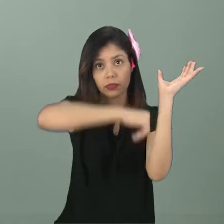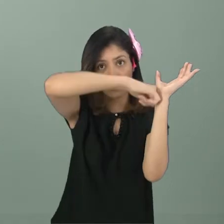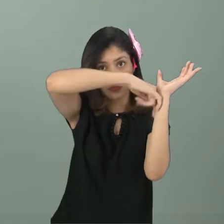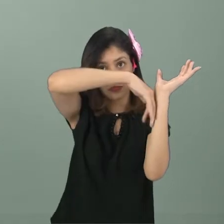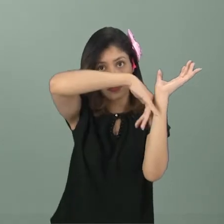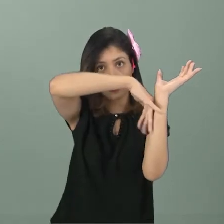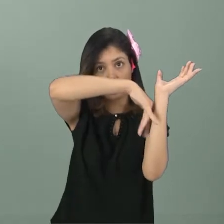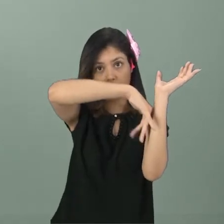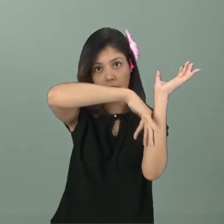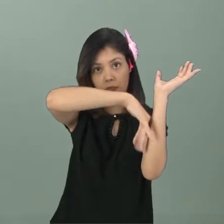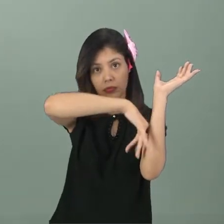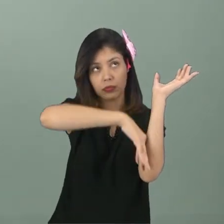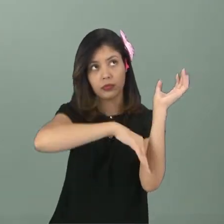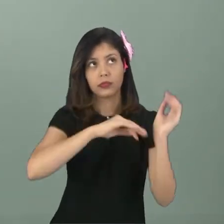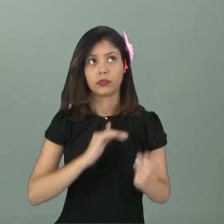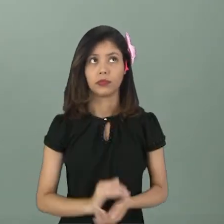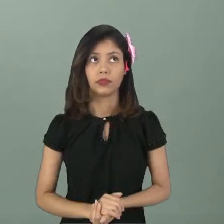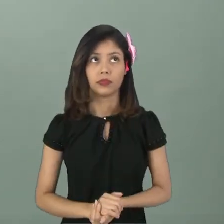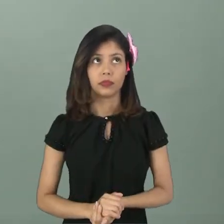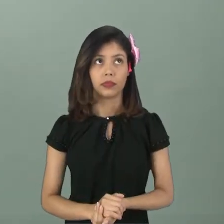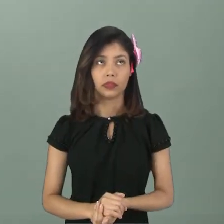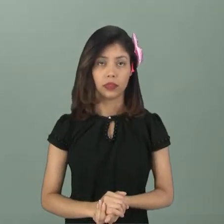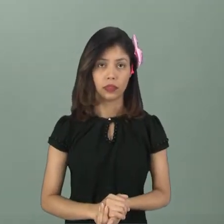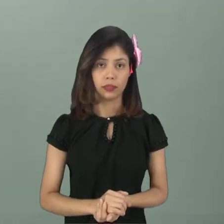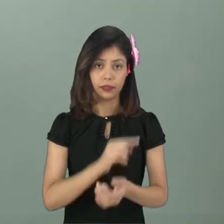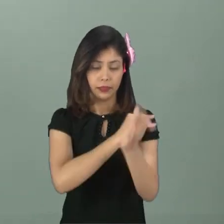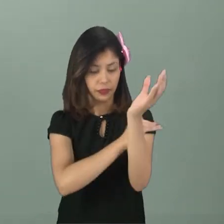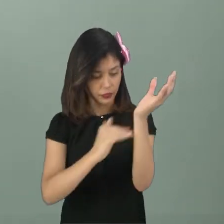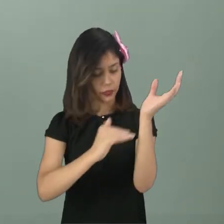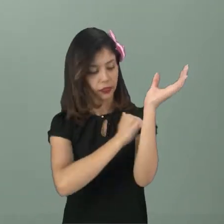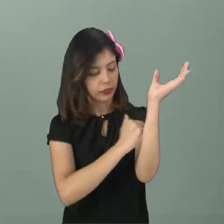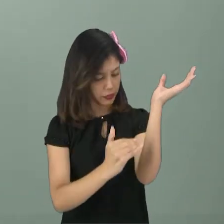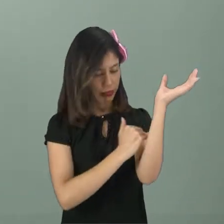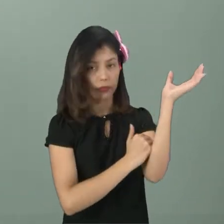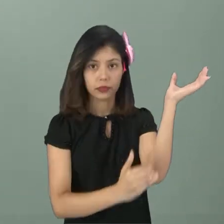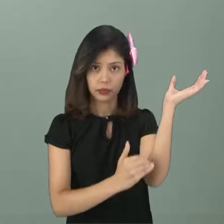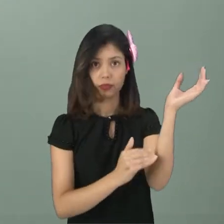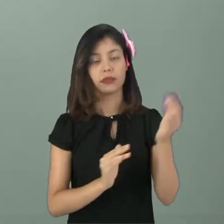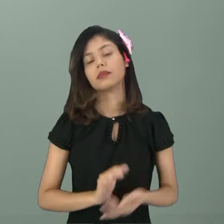e aprenderam que tinham que cortar sempre em